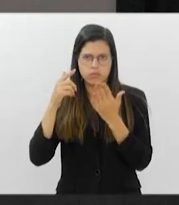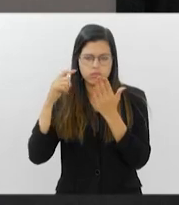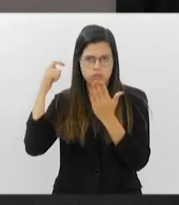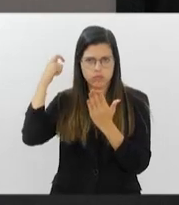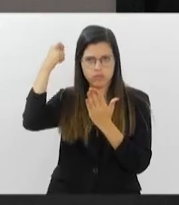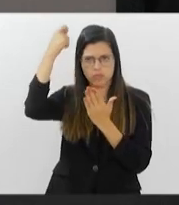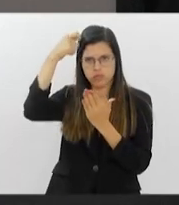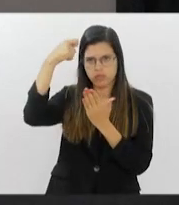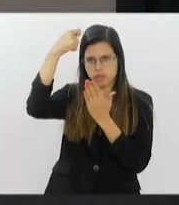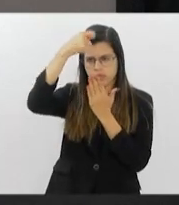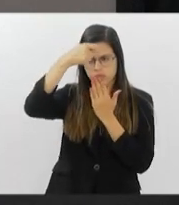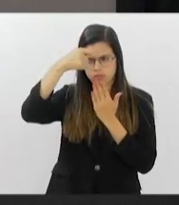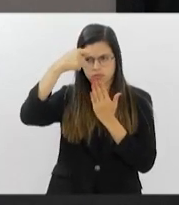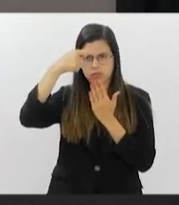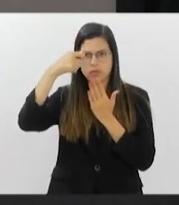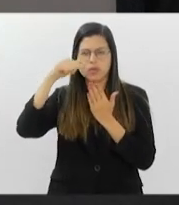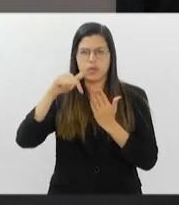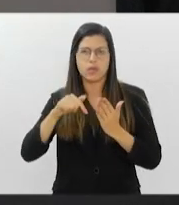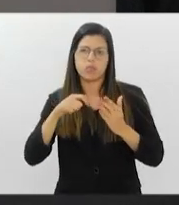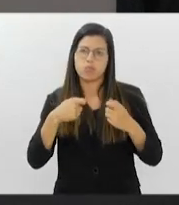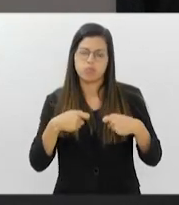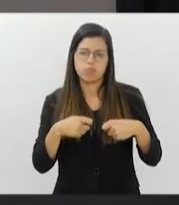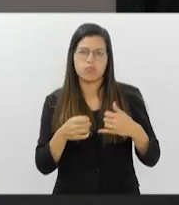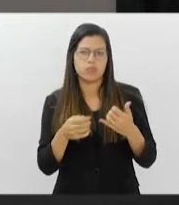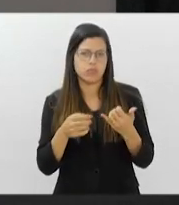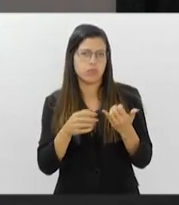lei. Porque, se já o for,